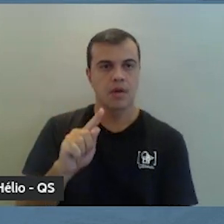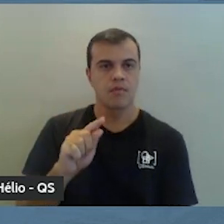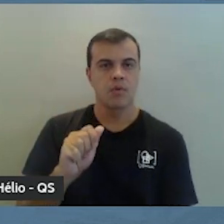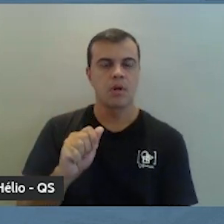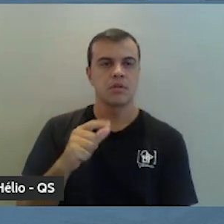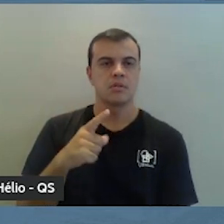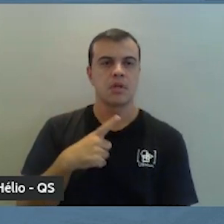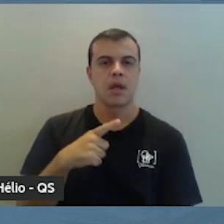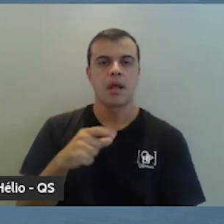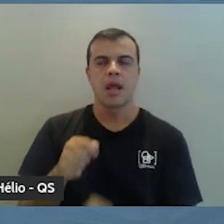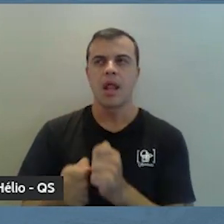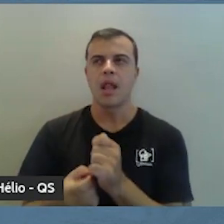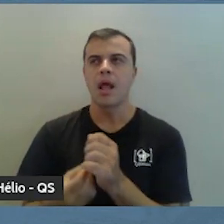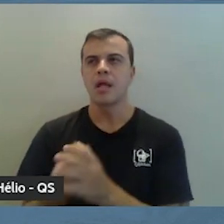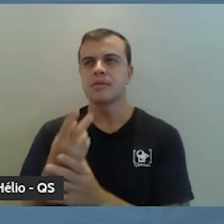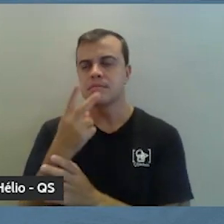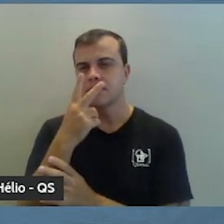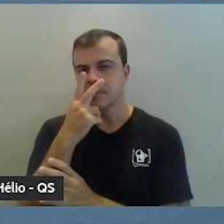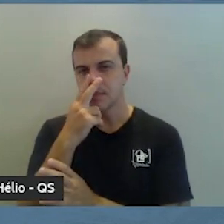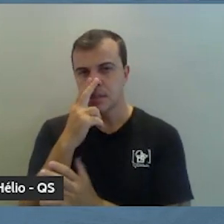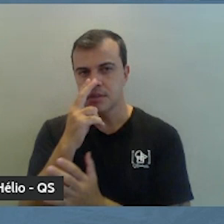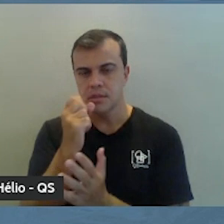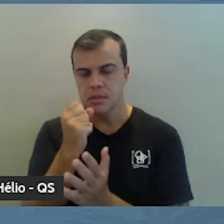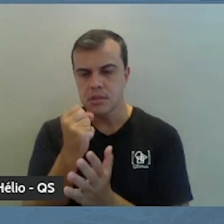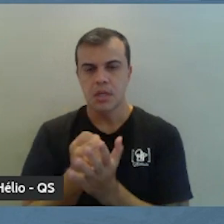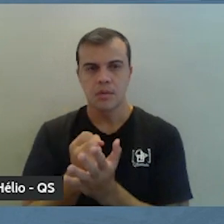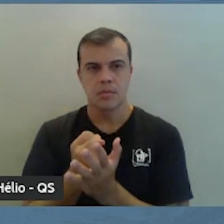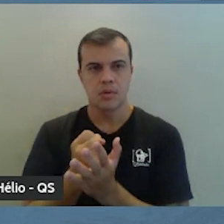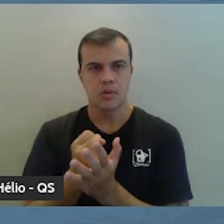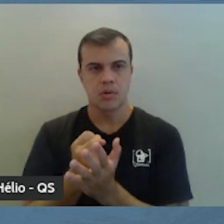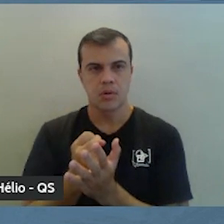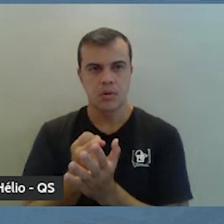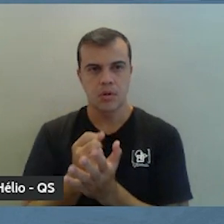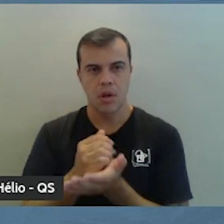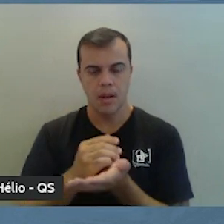se produzisse um carimbo numa placa